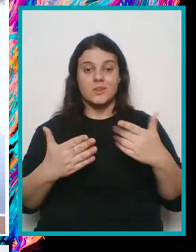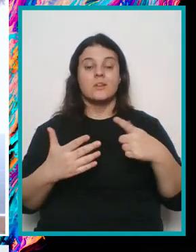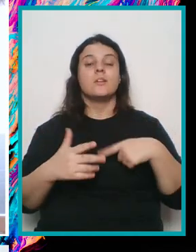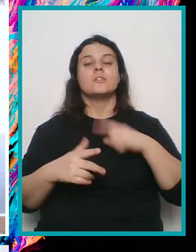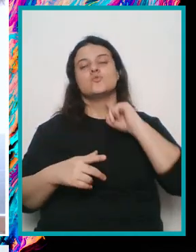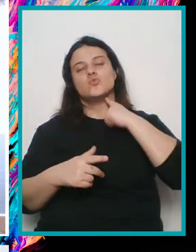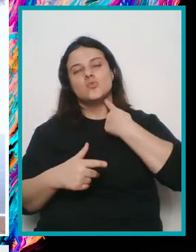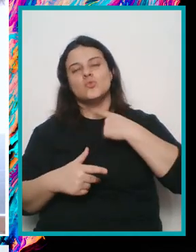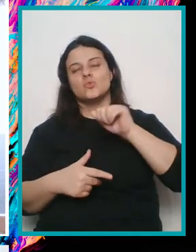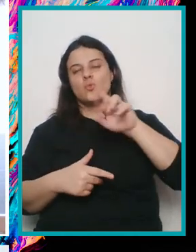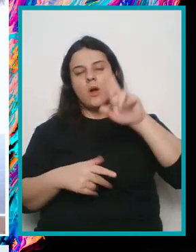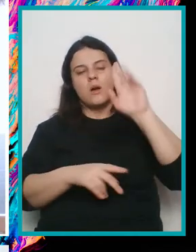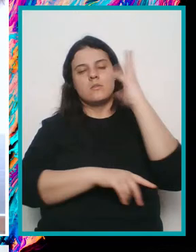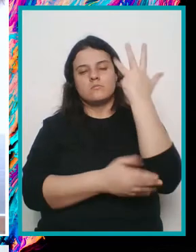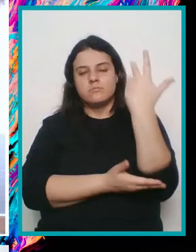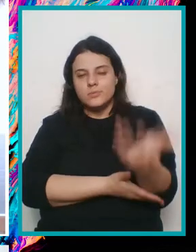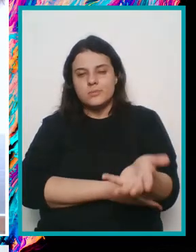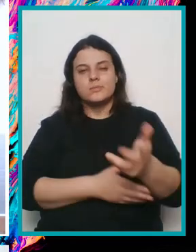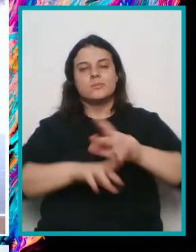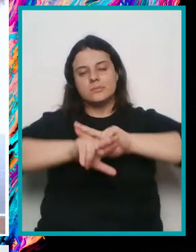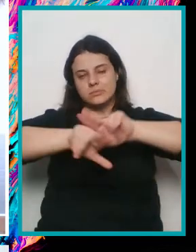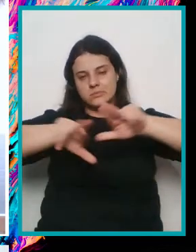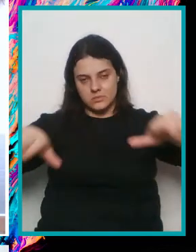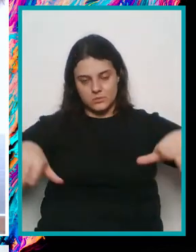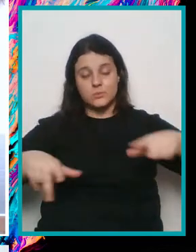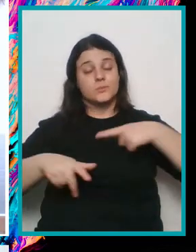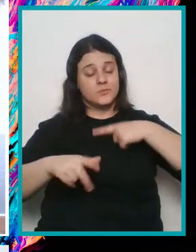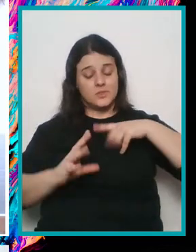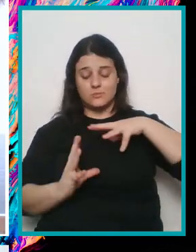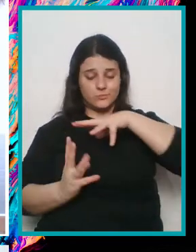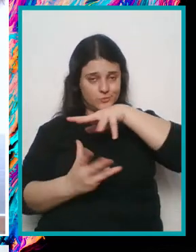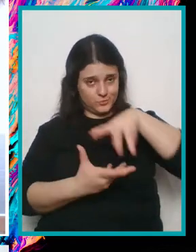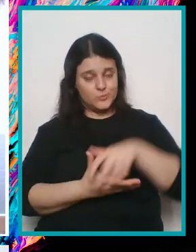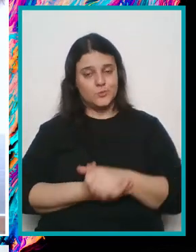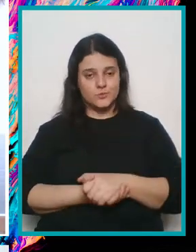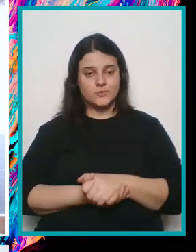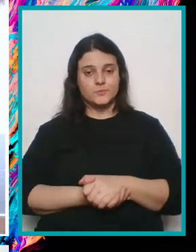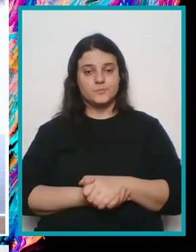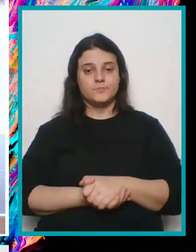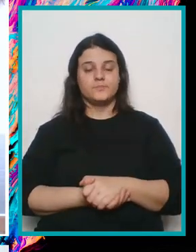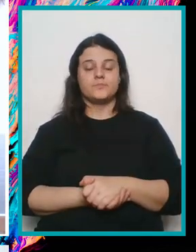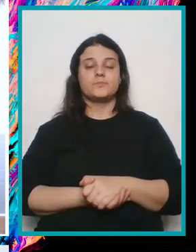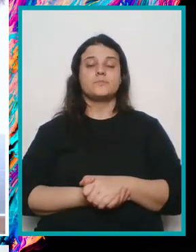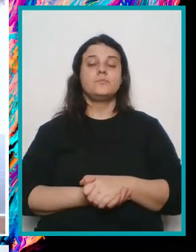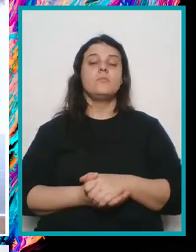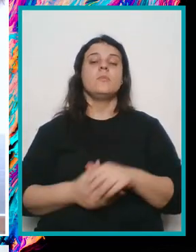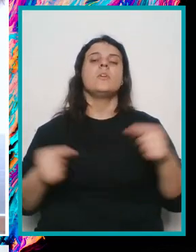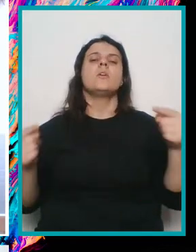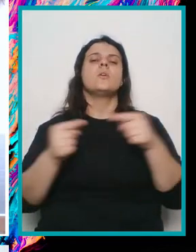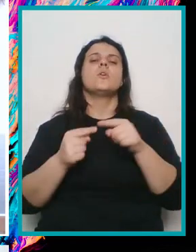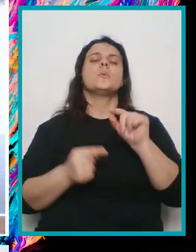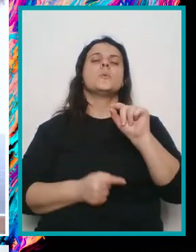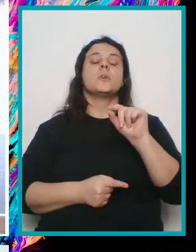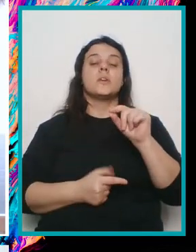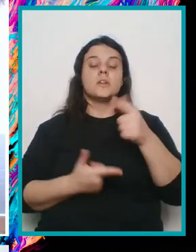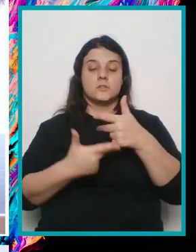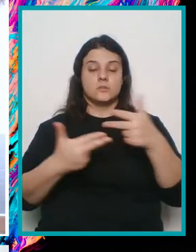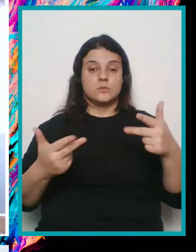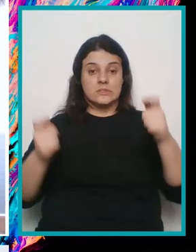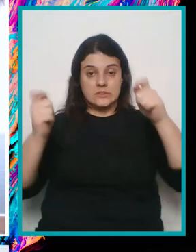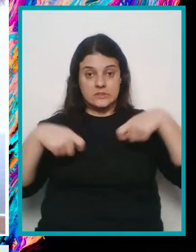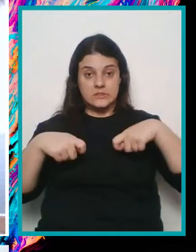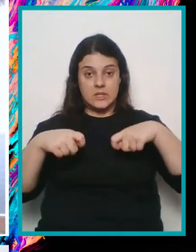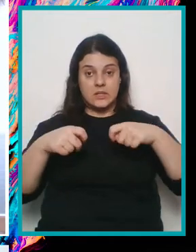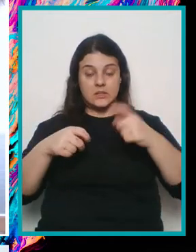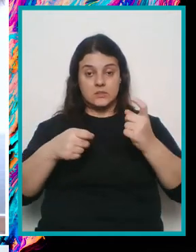da recuperação verde pós-Covid. A maioria dos países do mundo está aproveitando esse momento para reduzir suas emissões e assim equilibrar